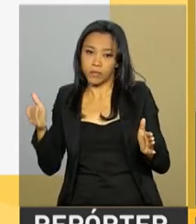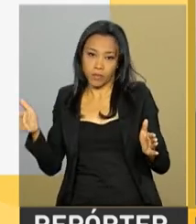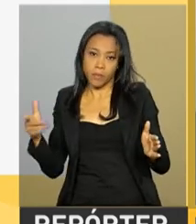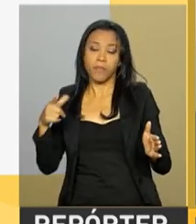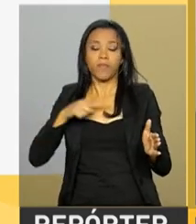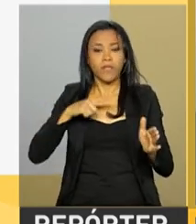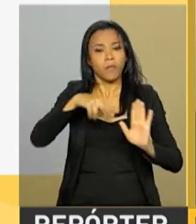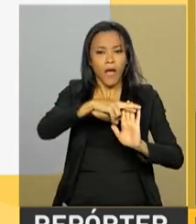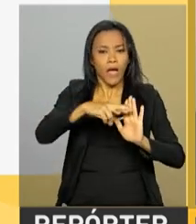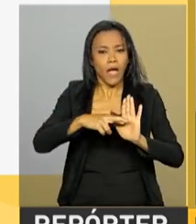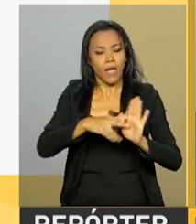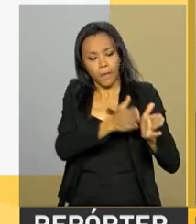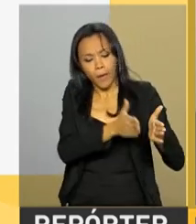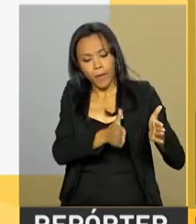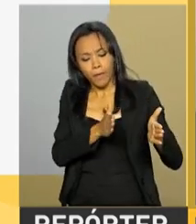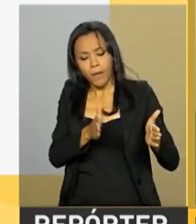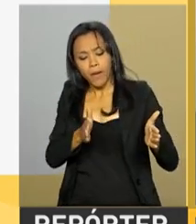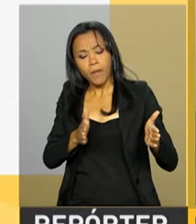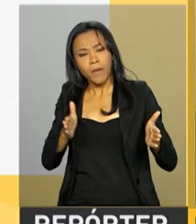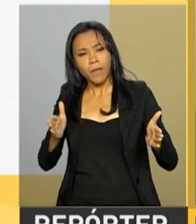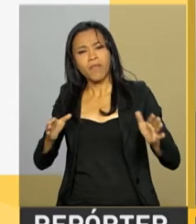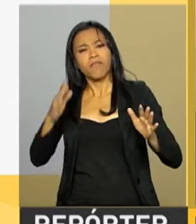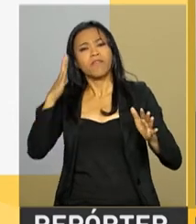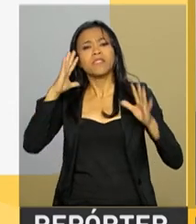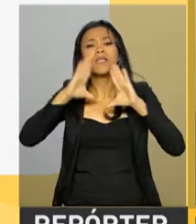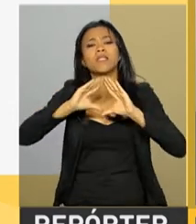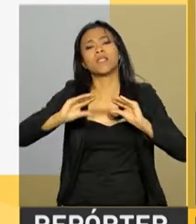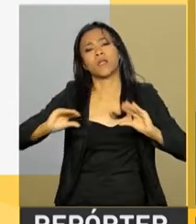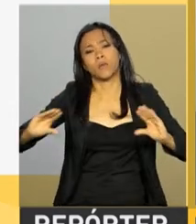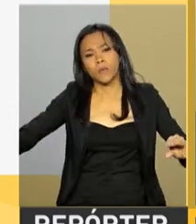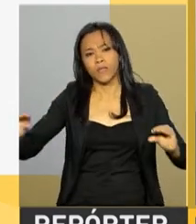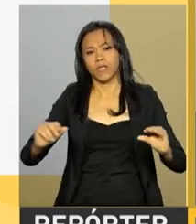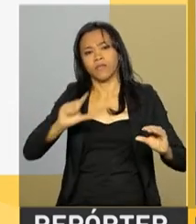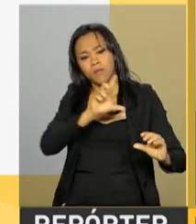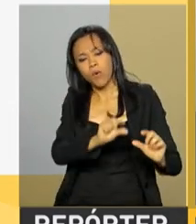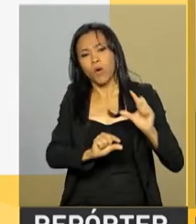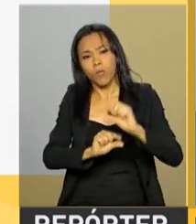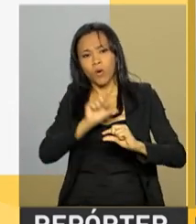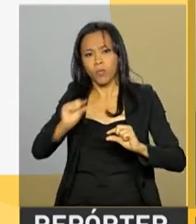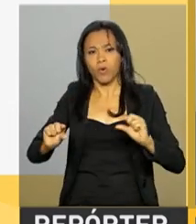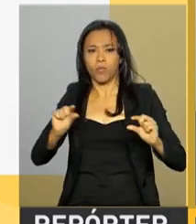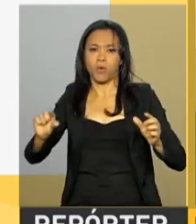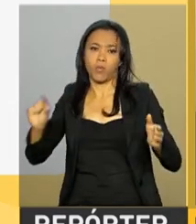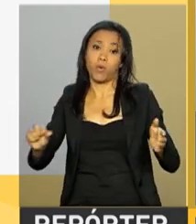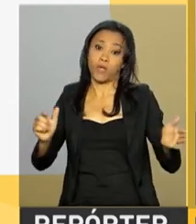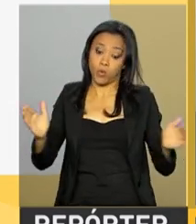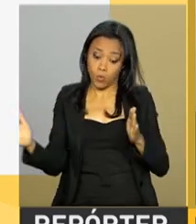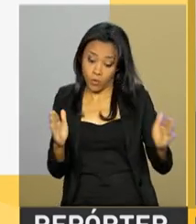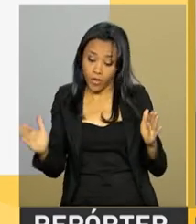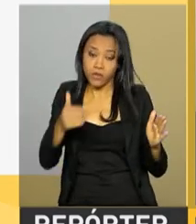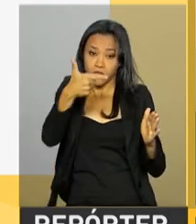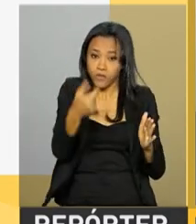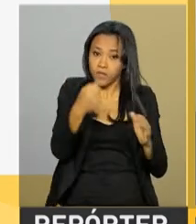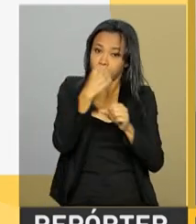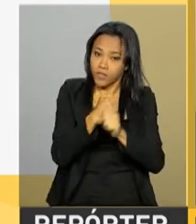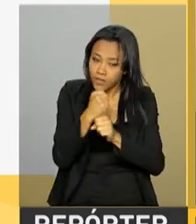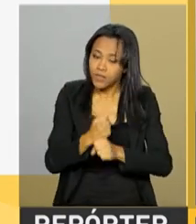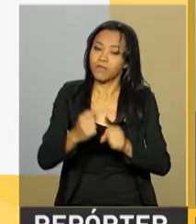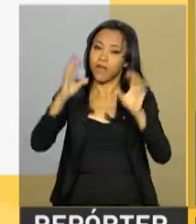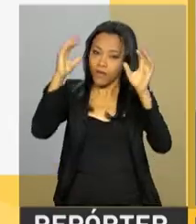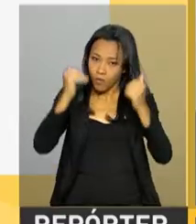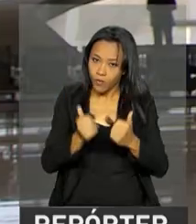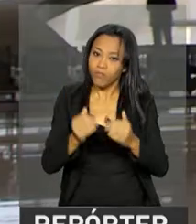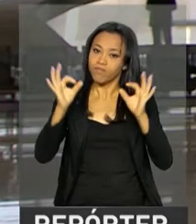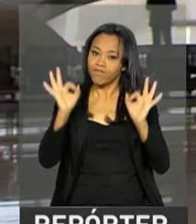uma reforma que é suave, é tranquila, é paulatina. Em 20 anos é que nós vamos vê-la